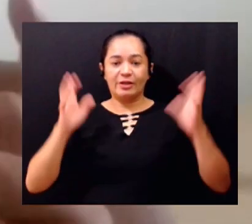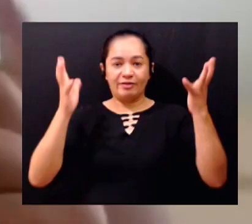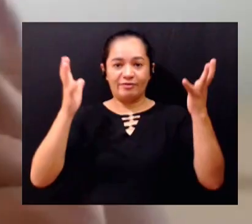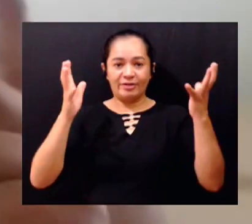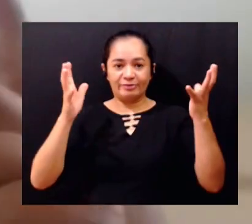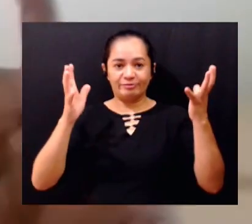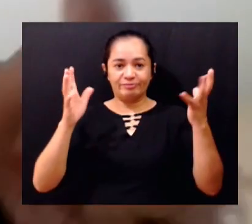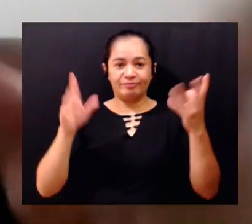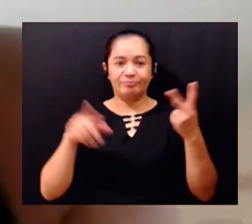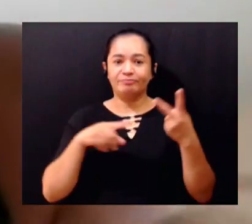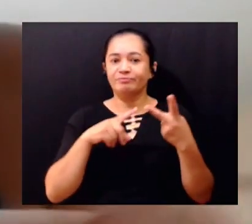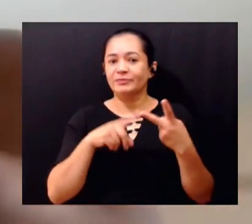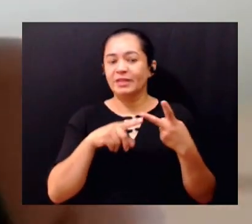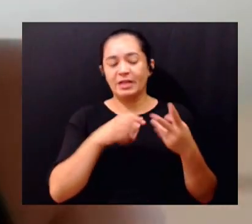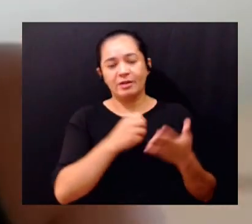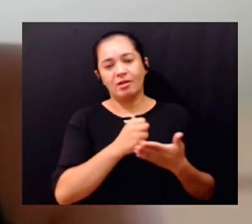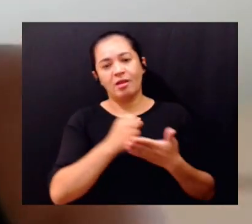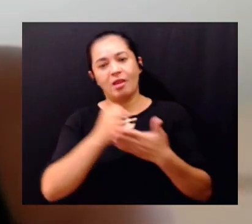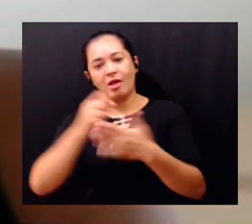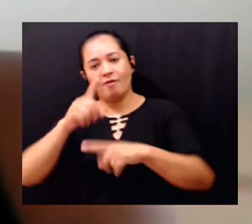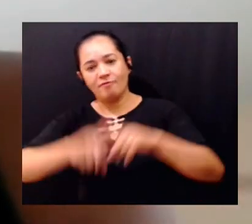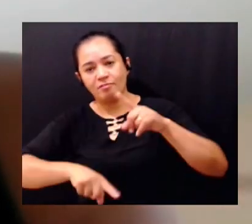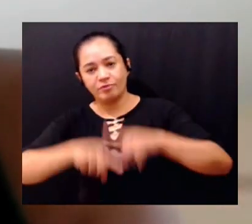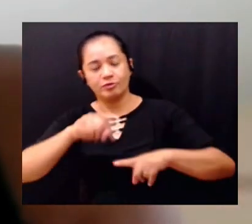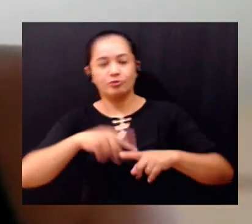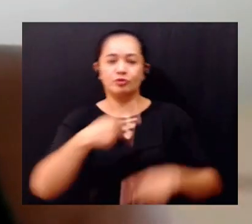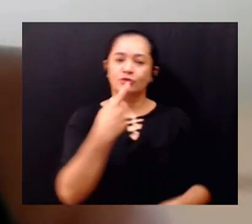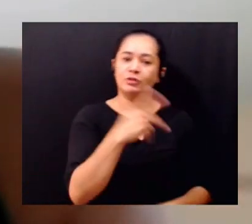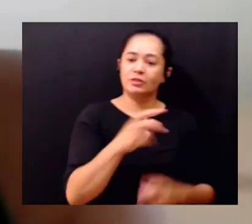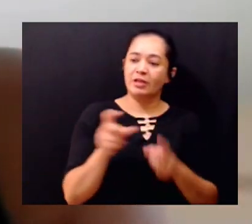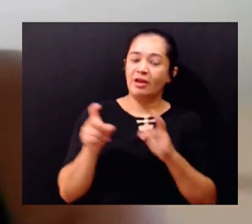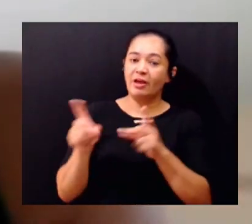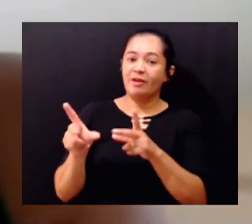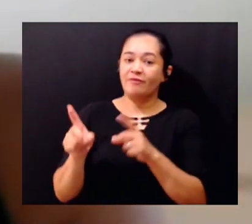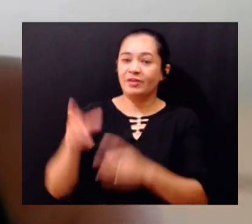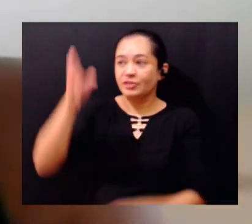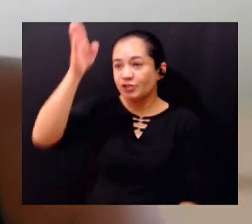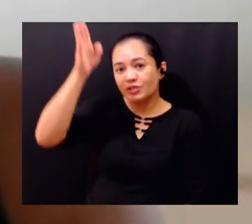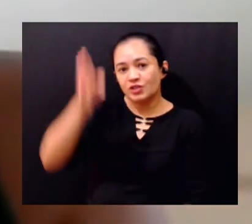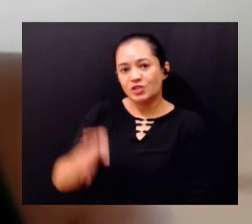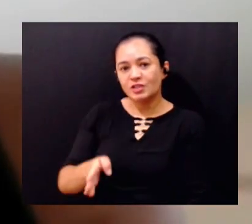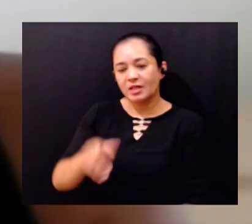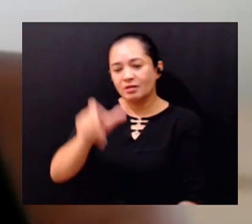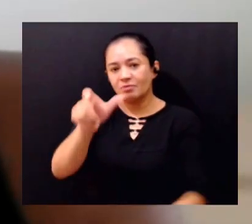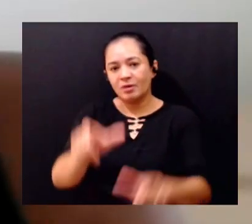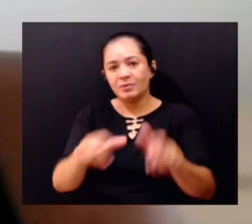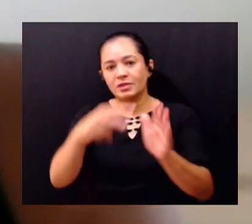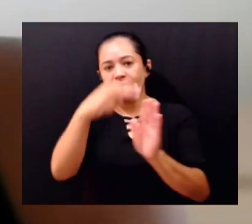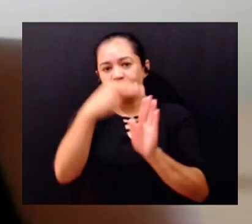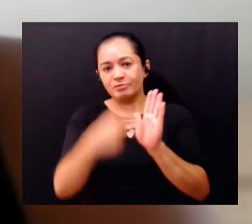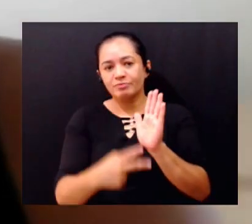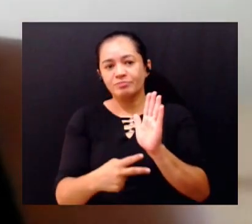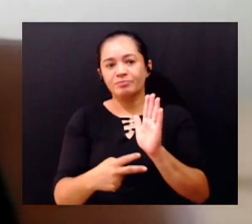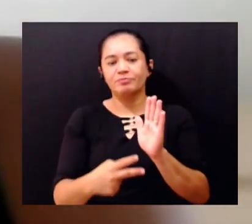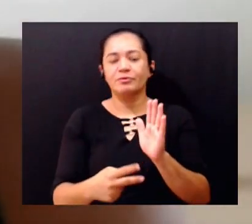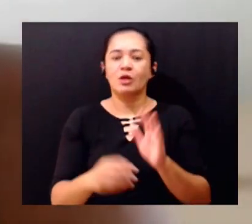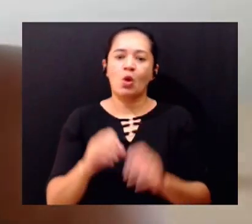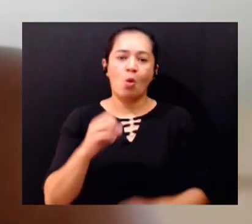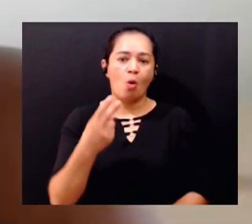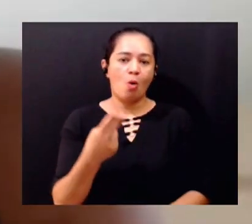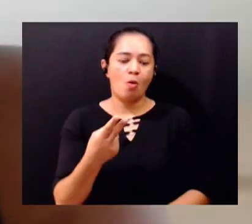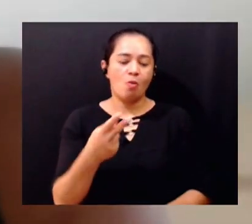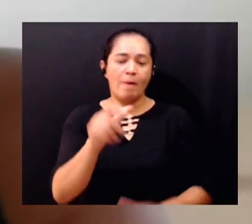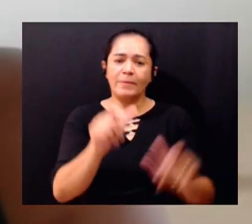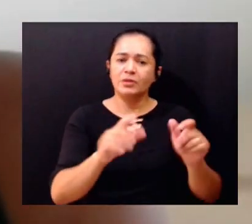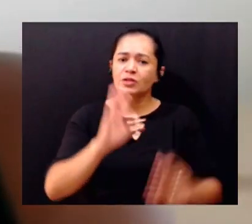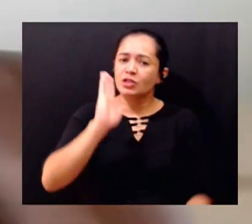leva o produto dele e vende diretamente para o leitor, para o potencial leitor dele, ou alguém que já conhece, ou alguém que descobre na